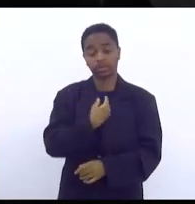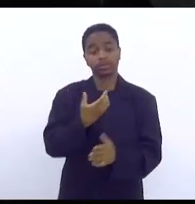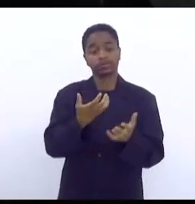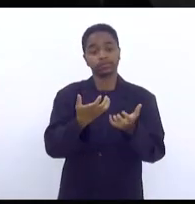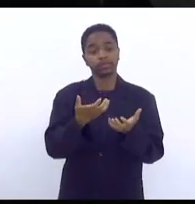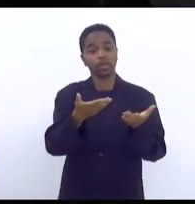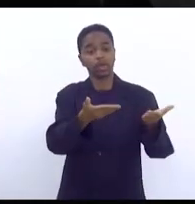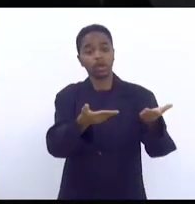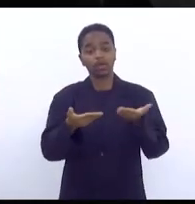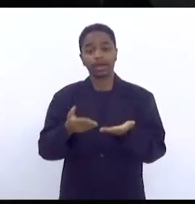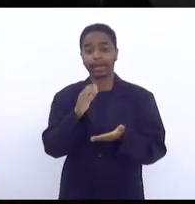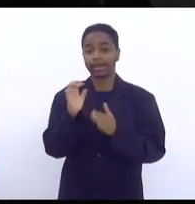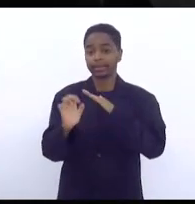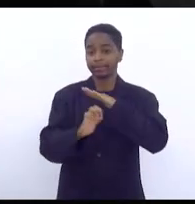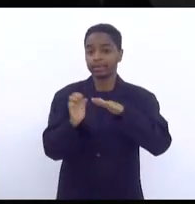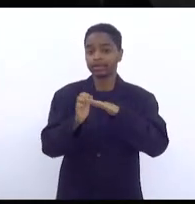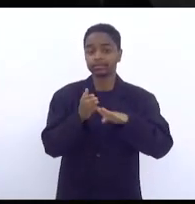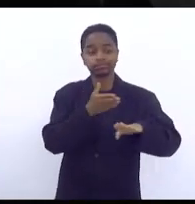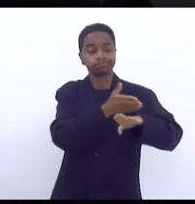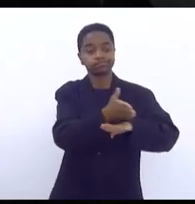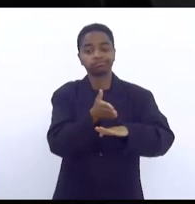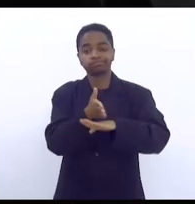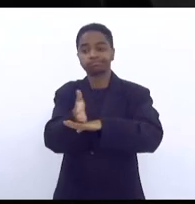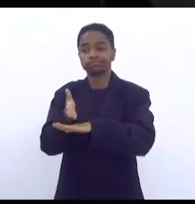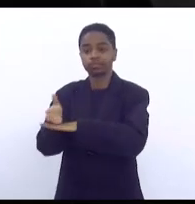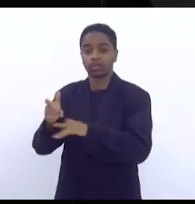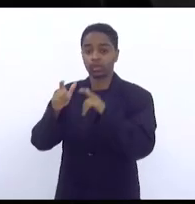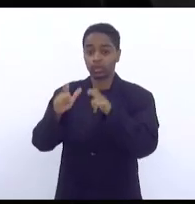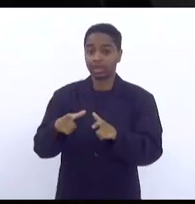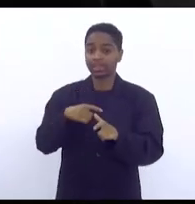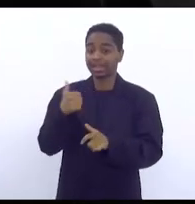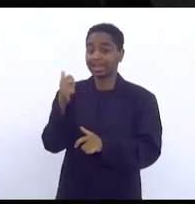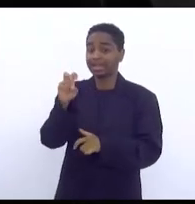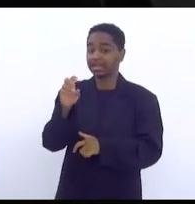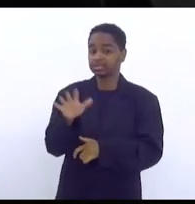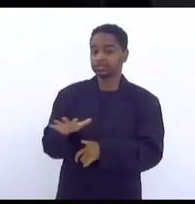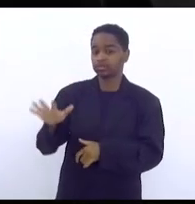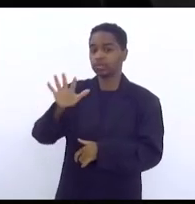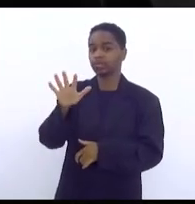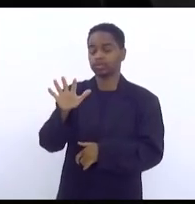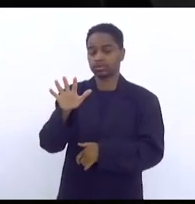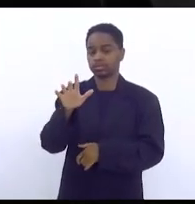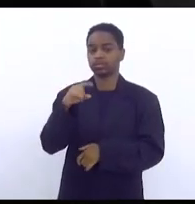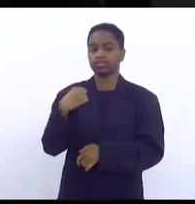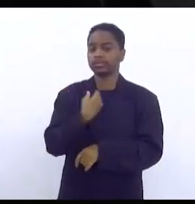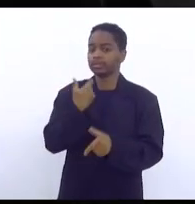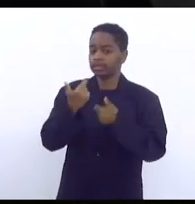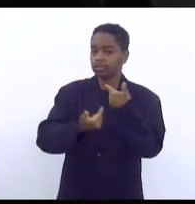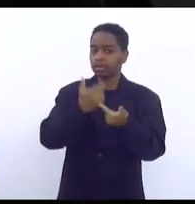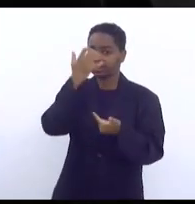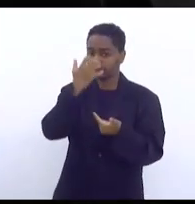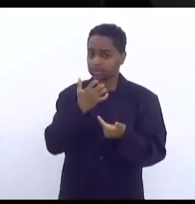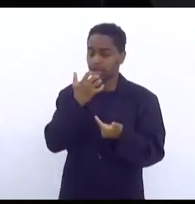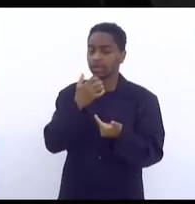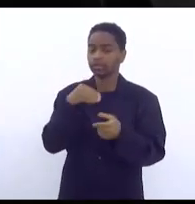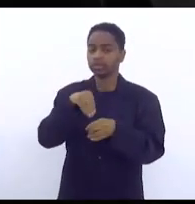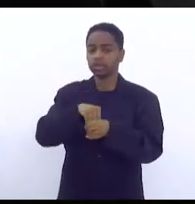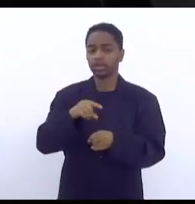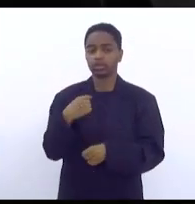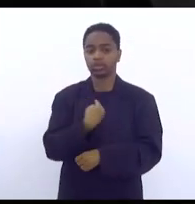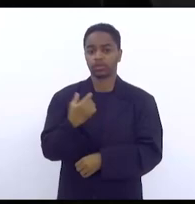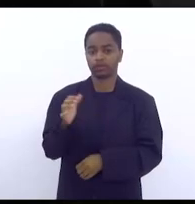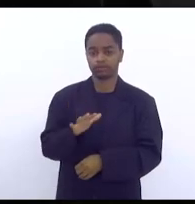empresas a irem na nossa localidade nós somos 15 comunidades que fizemos um trabalho sério dentro das nossas